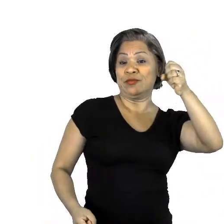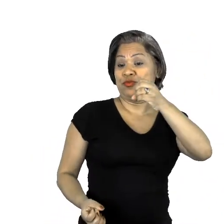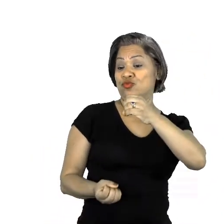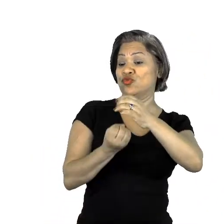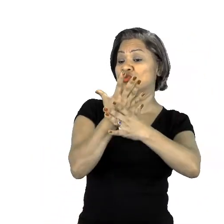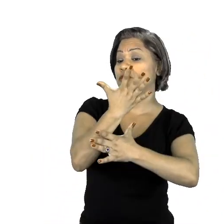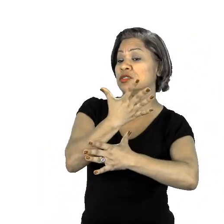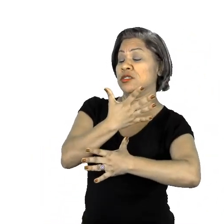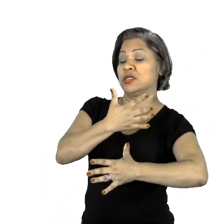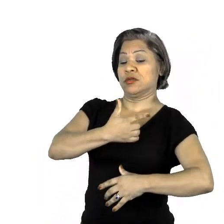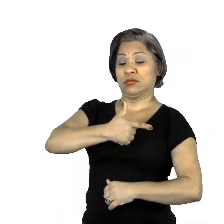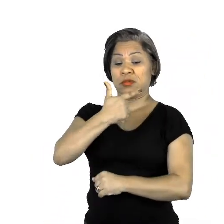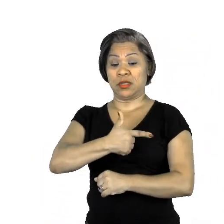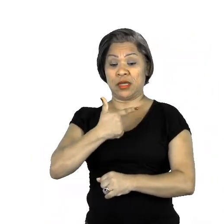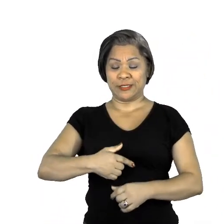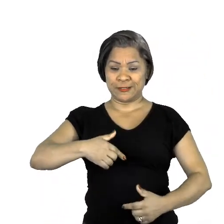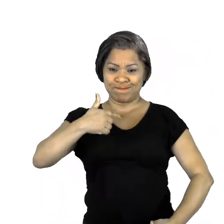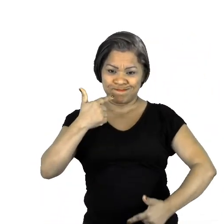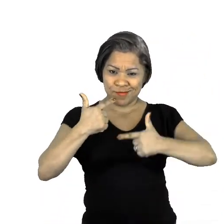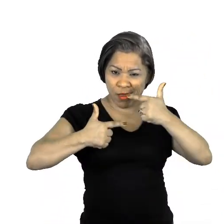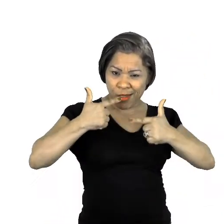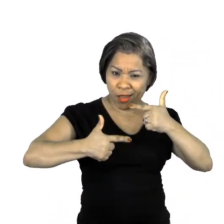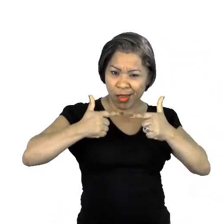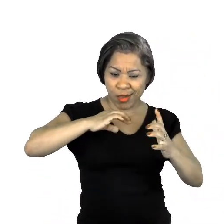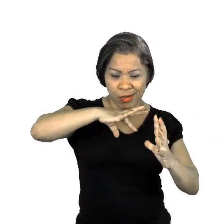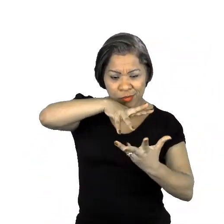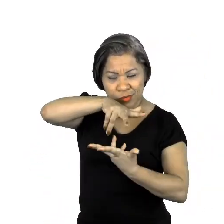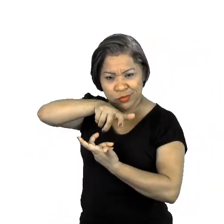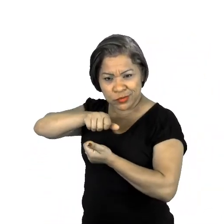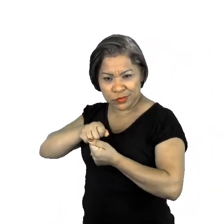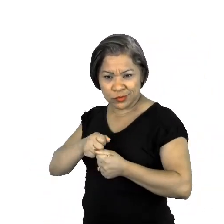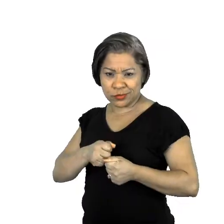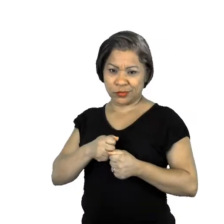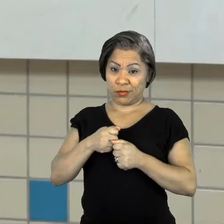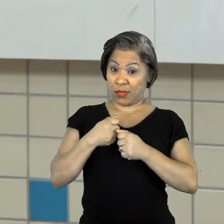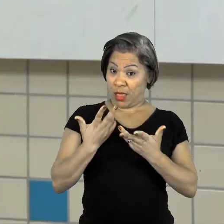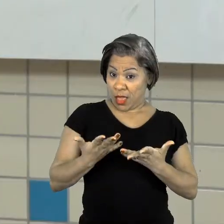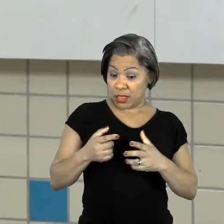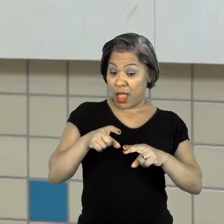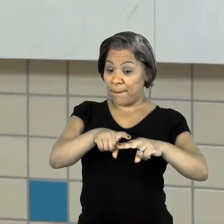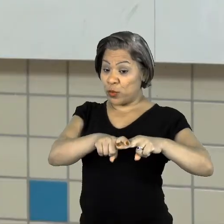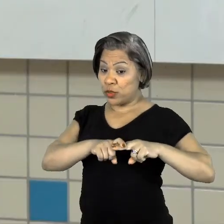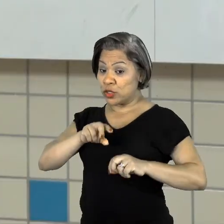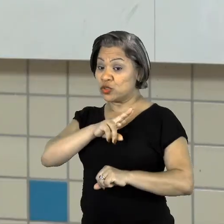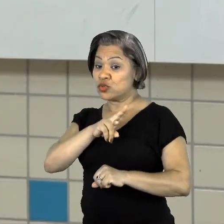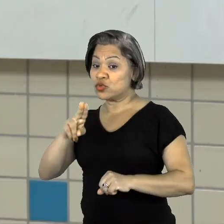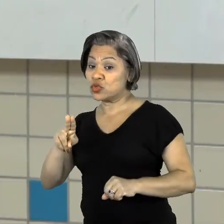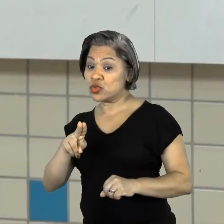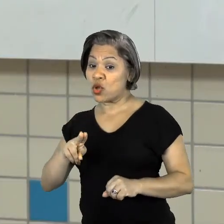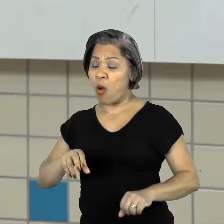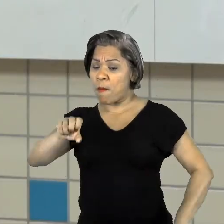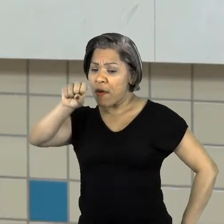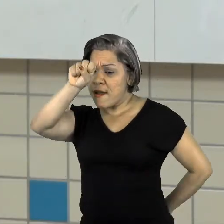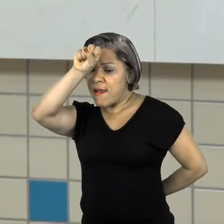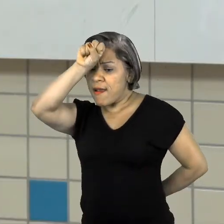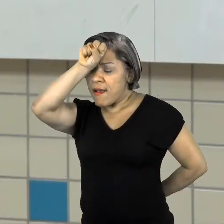Guerra Mundial. Por isso que ele se chama Capitão, justamente também para